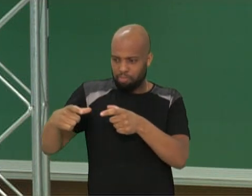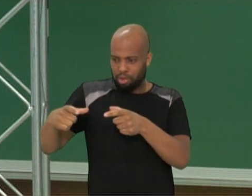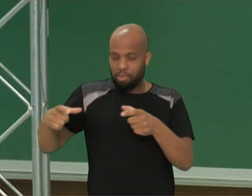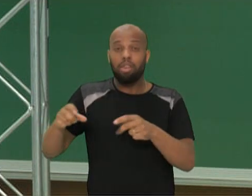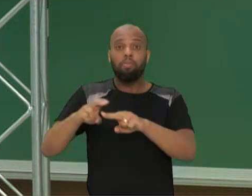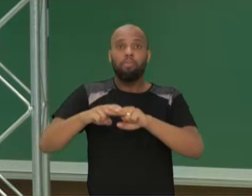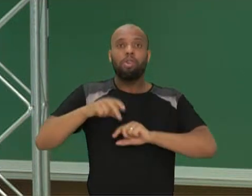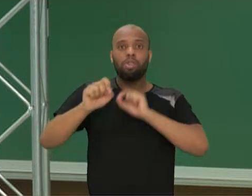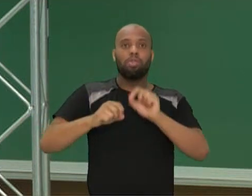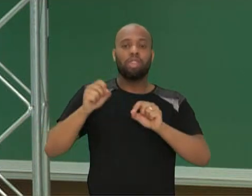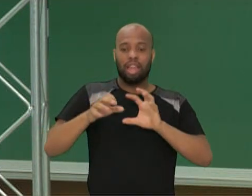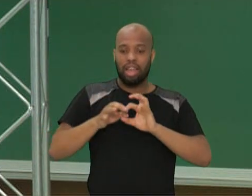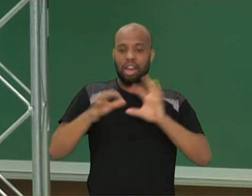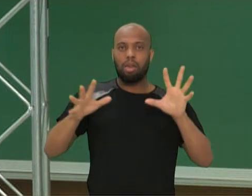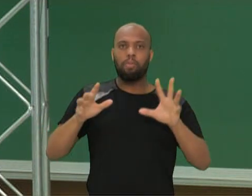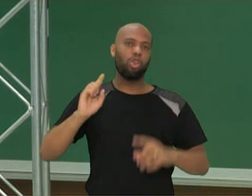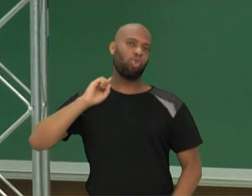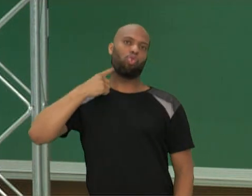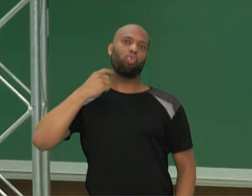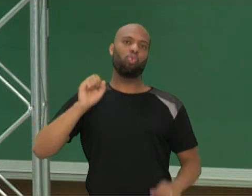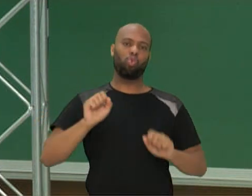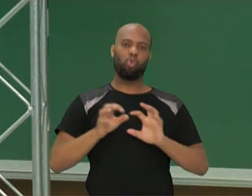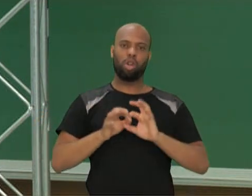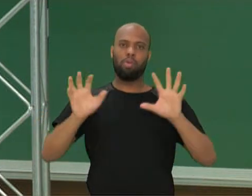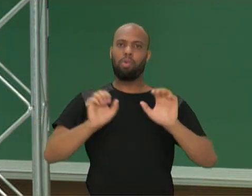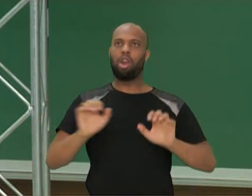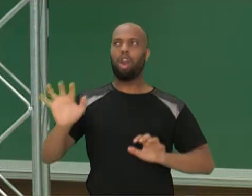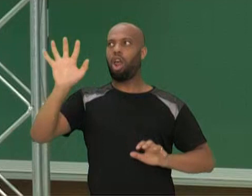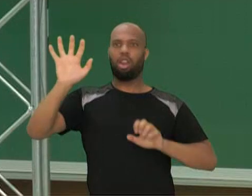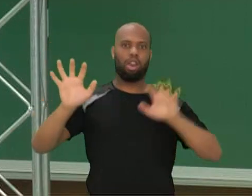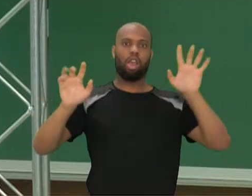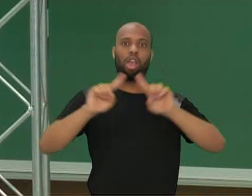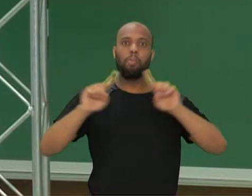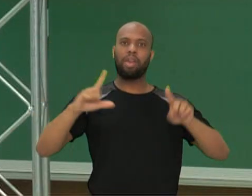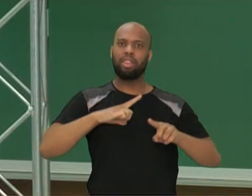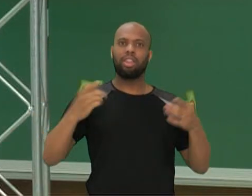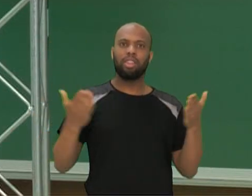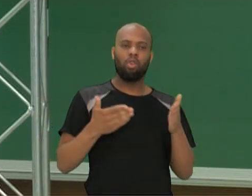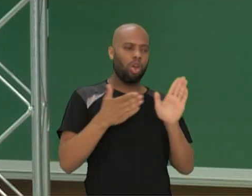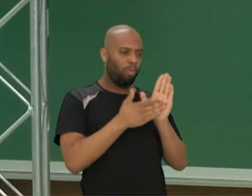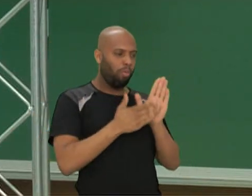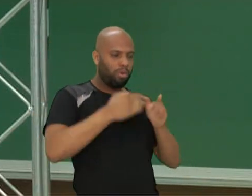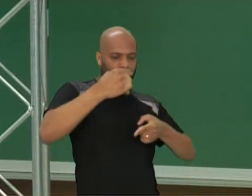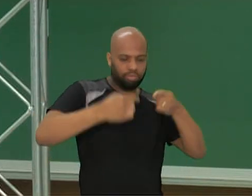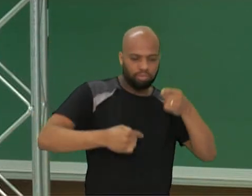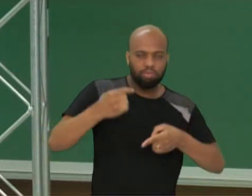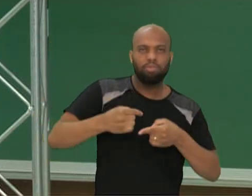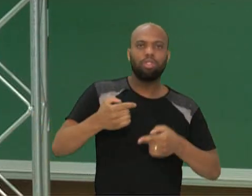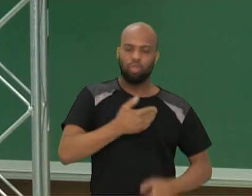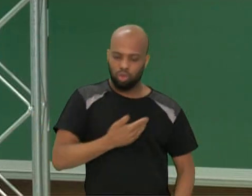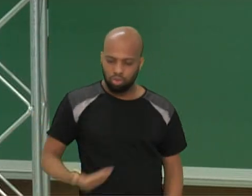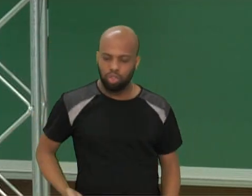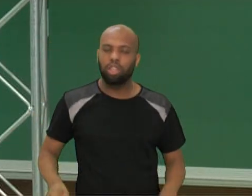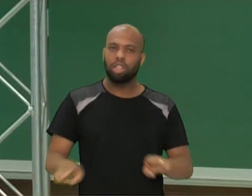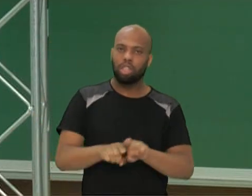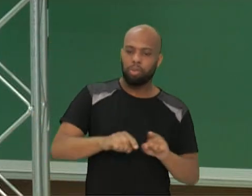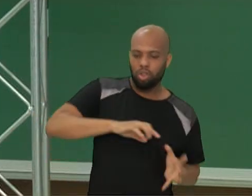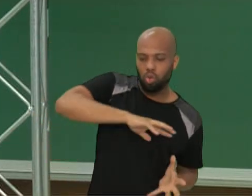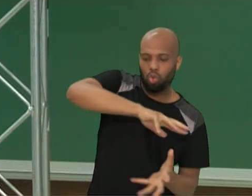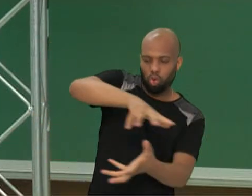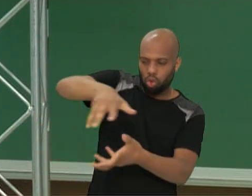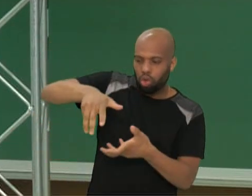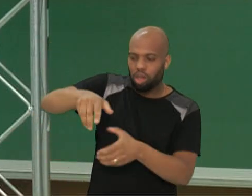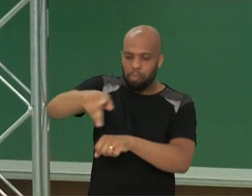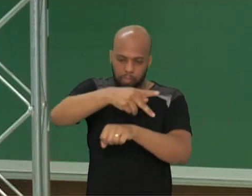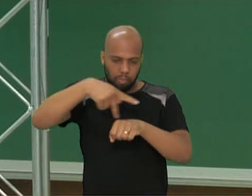em função da emissão desses poluentes. Porém, uma série de políticas públicas, uma série de políticas globais de organismos